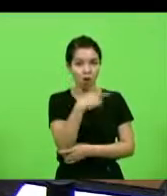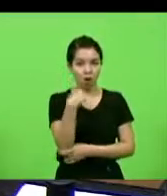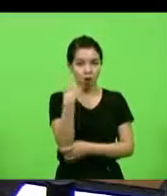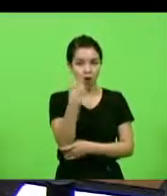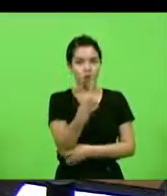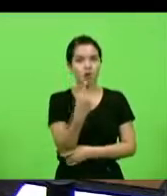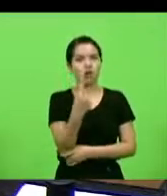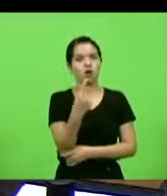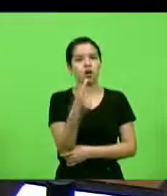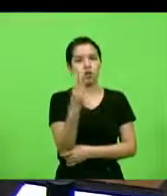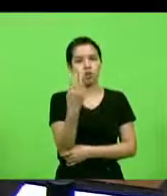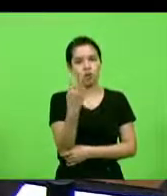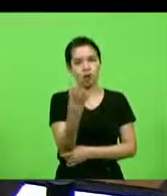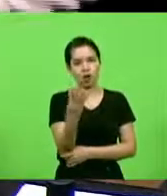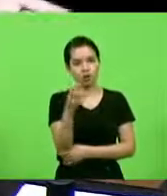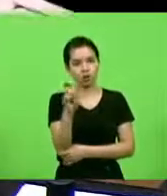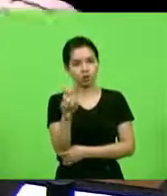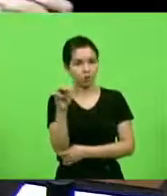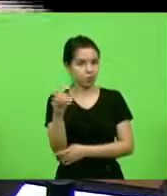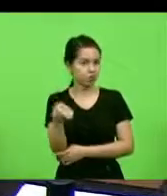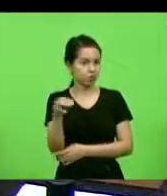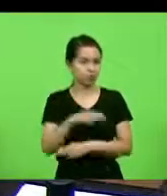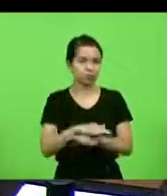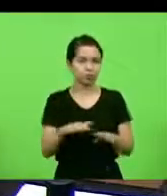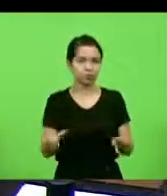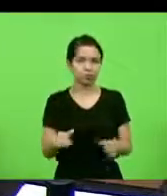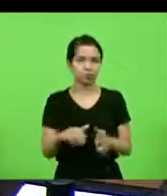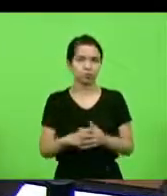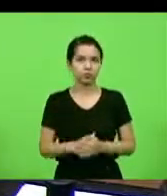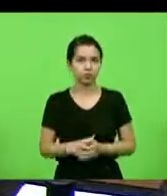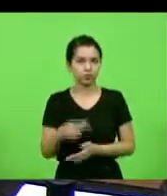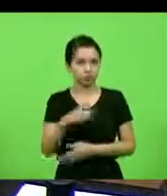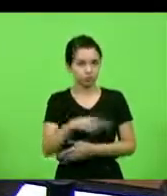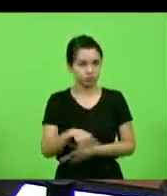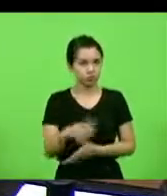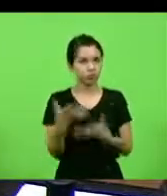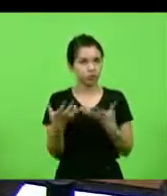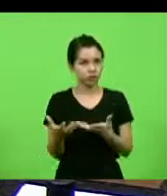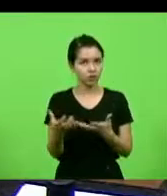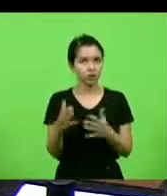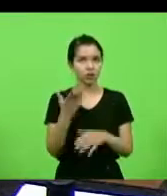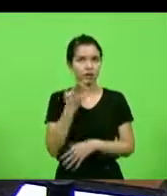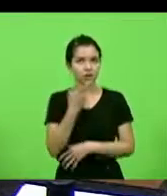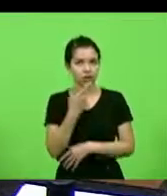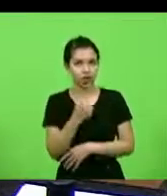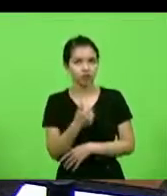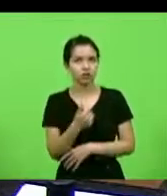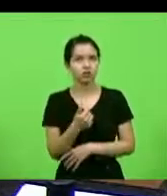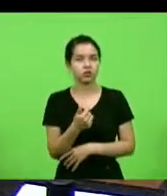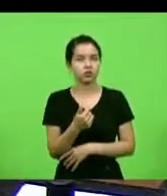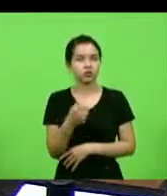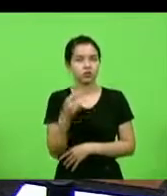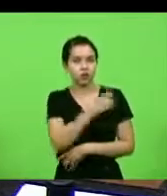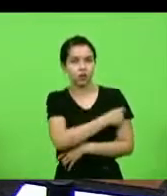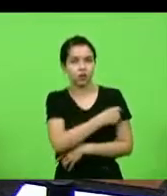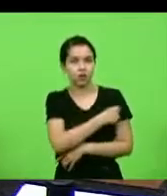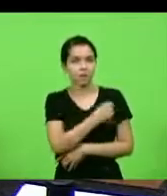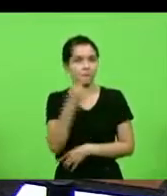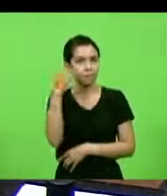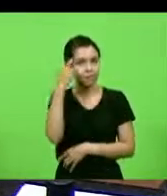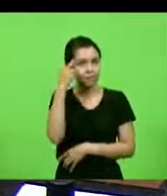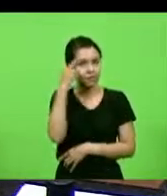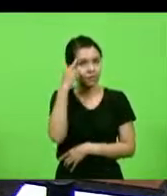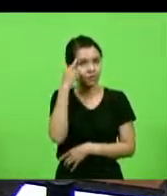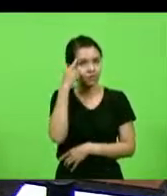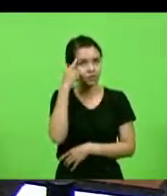de 45 minutos. E a gente quer que as crianças, que os estudantes pensem e tenham